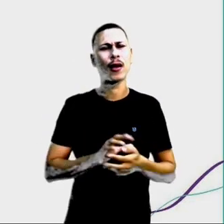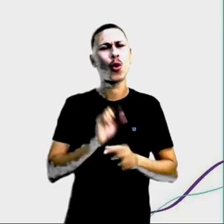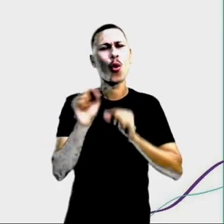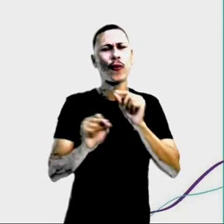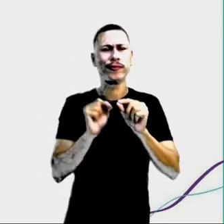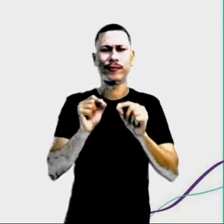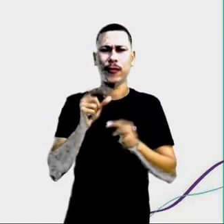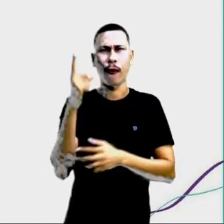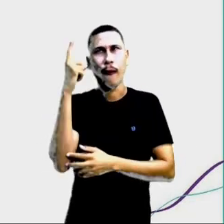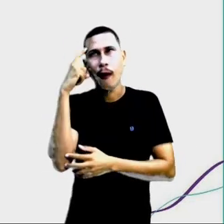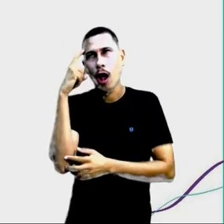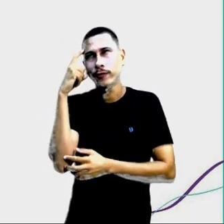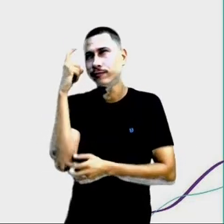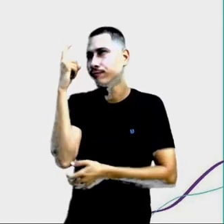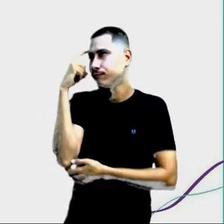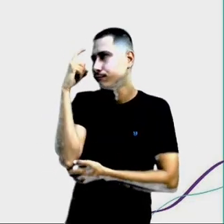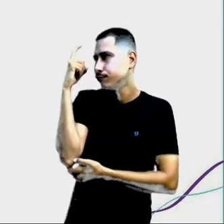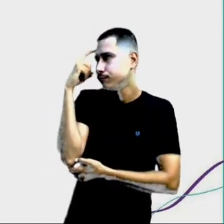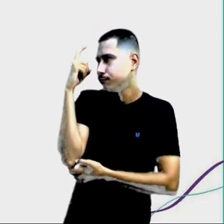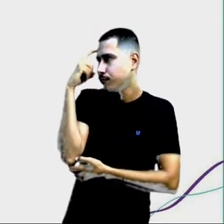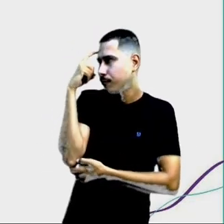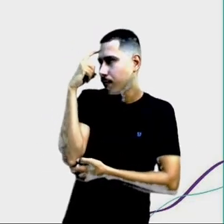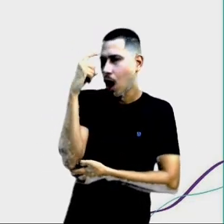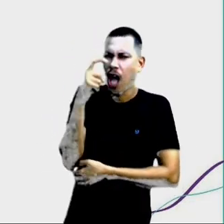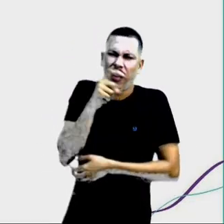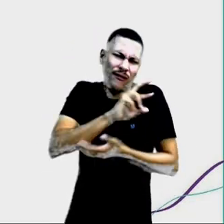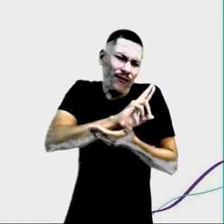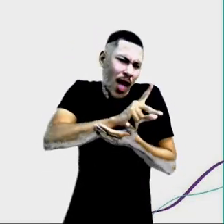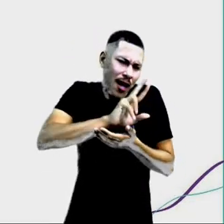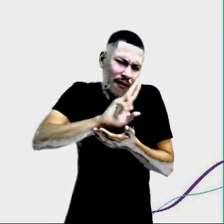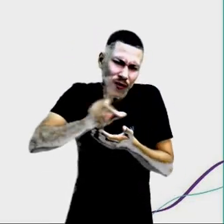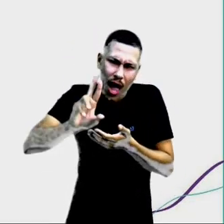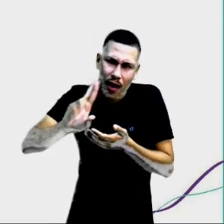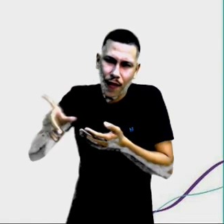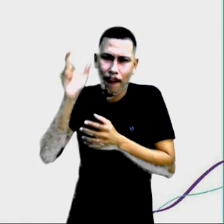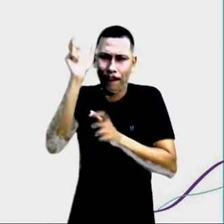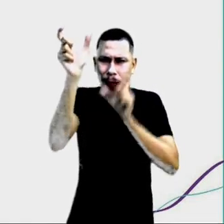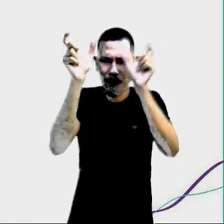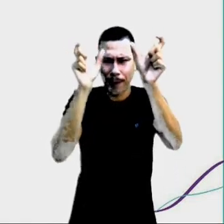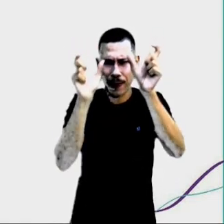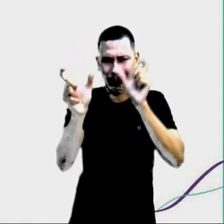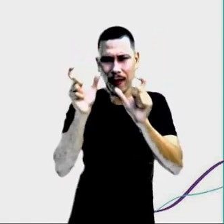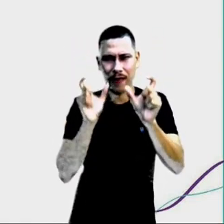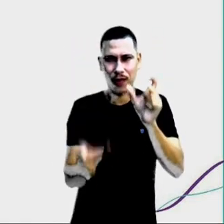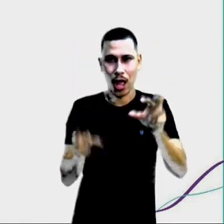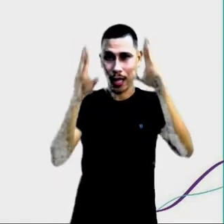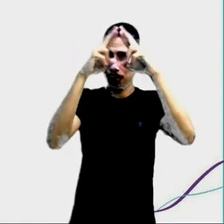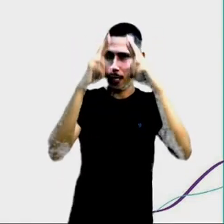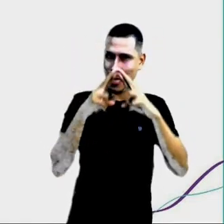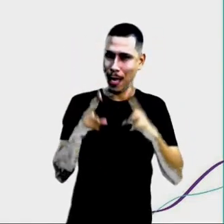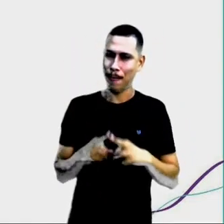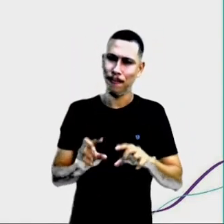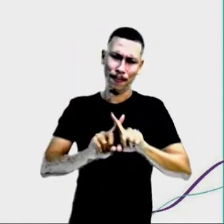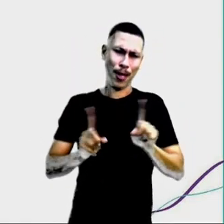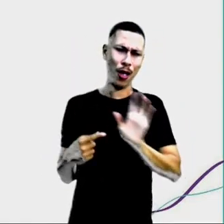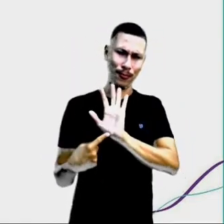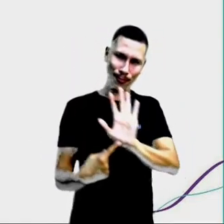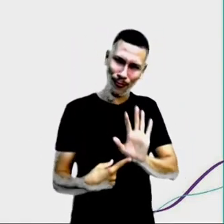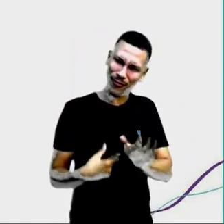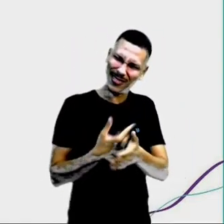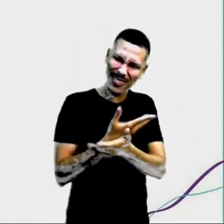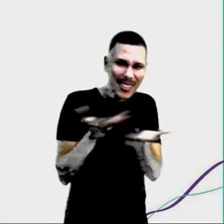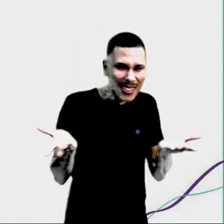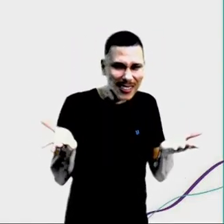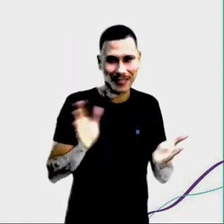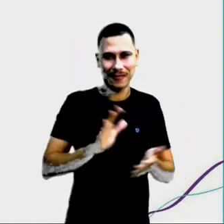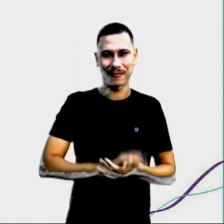Vamos pensar, hein? Existem várias palavras que rimam com cinto, mas a professora trouxe aqui para mostrar